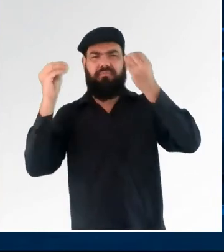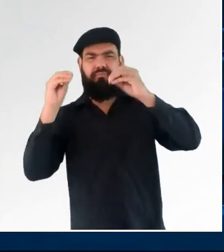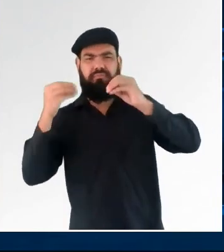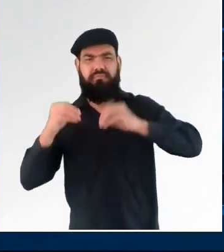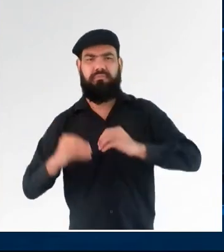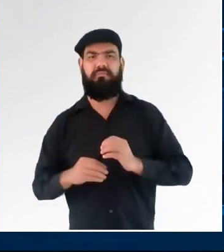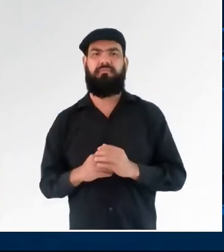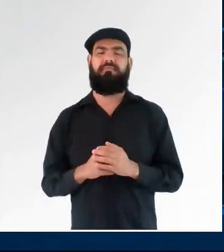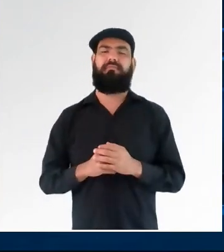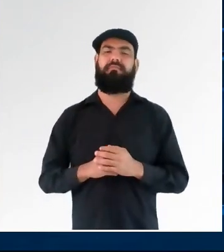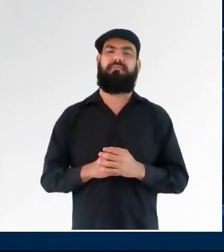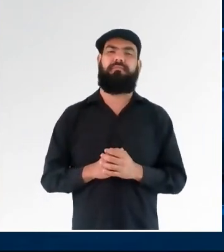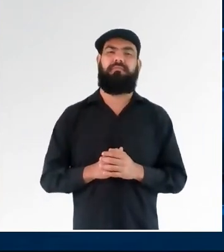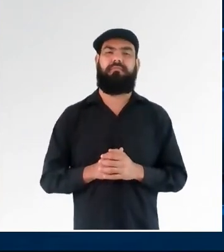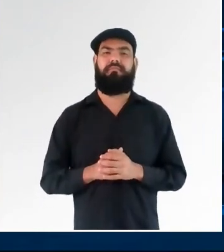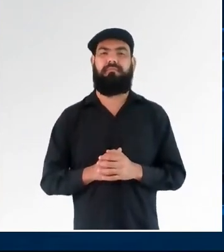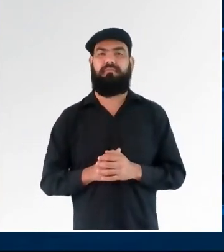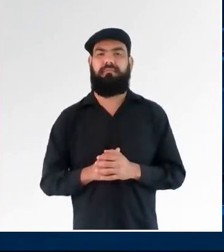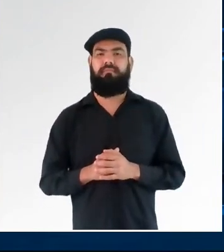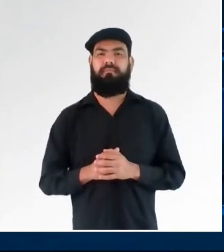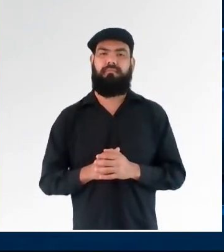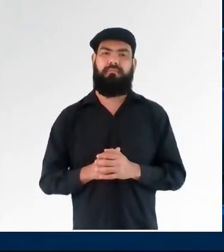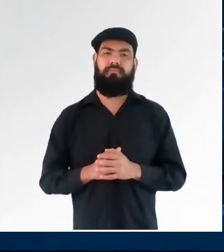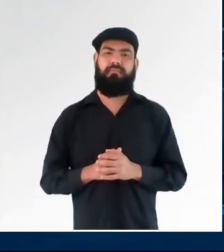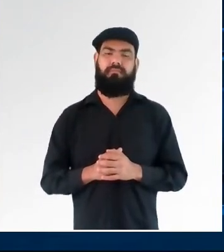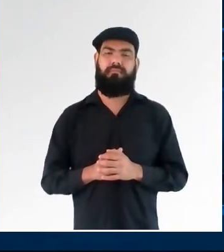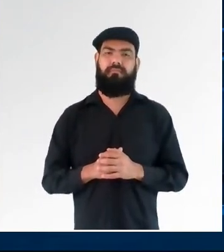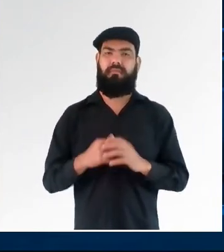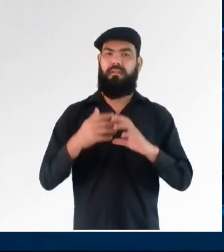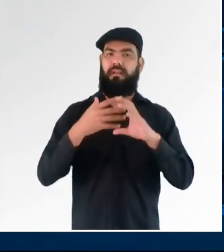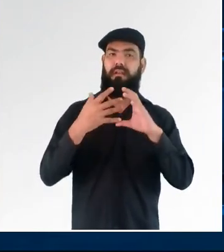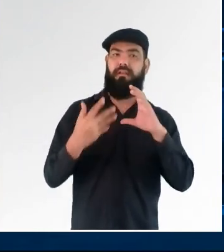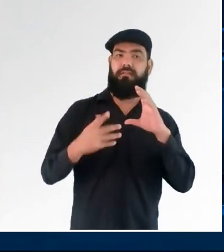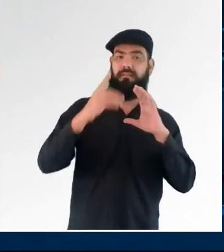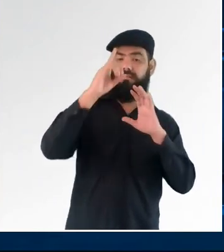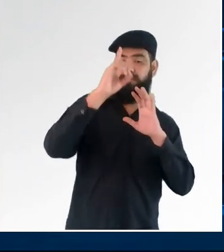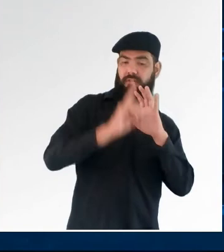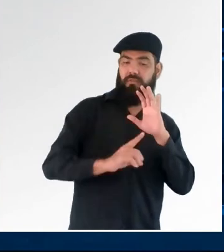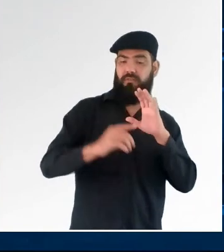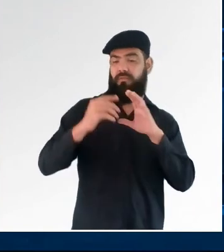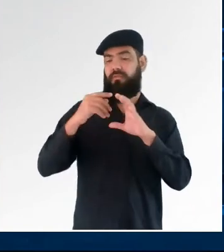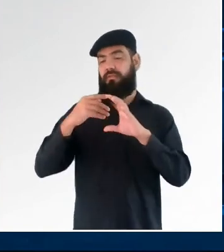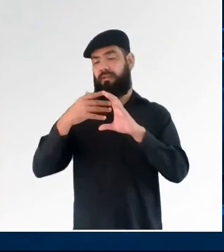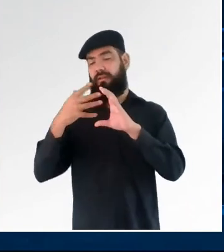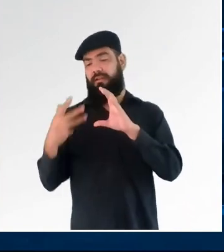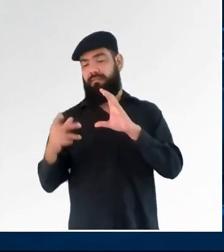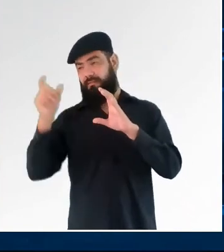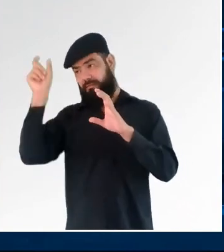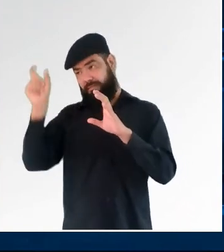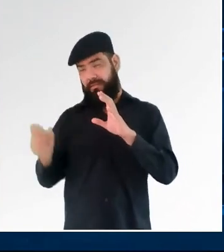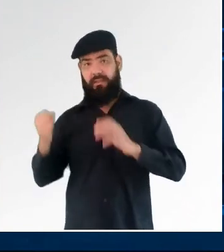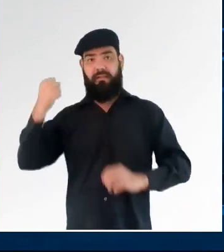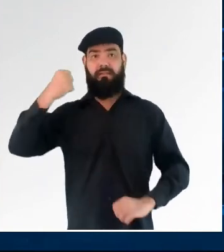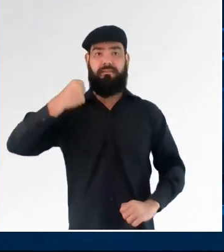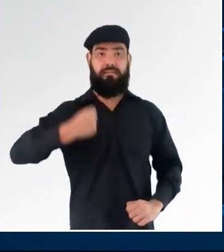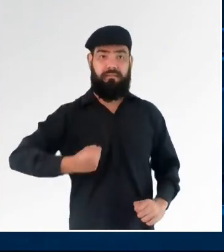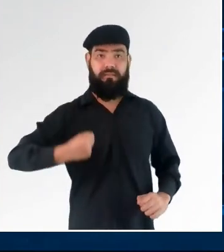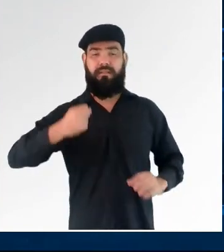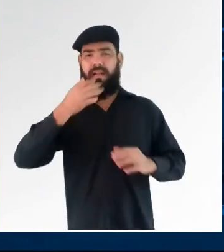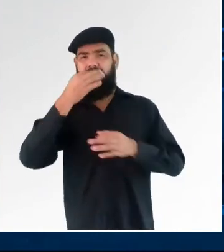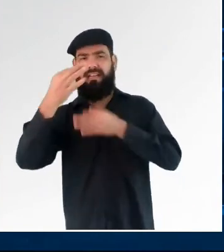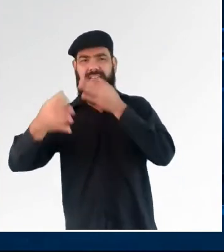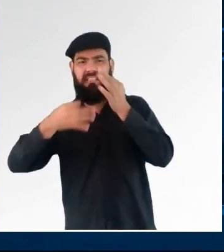as características do diretor, as características da obra, do personagem, fazendo uma crítica para que o